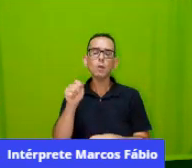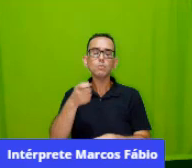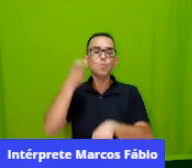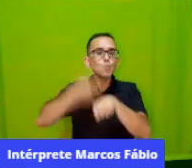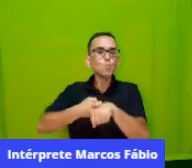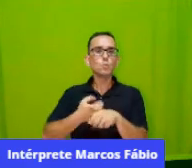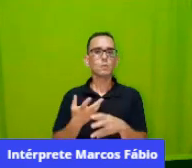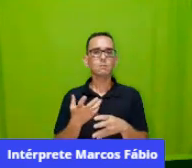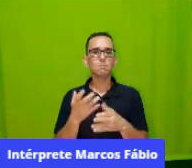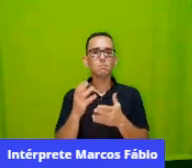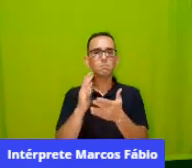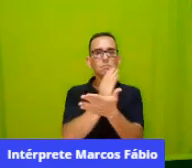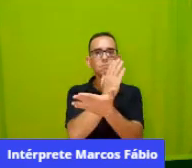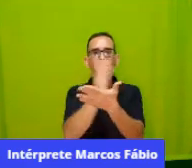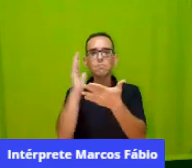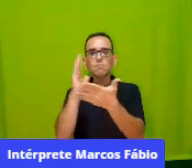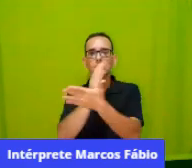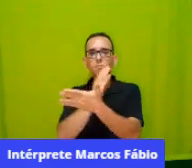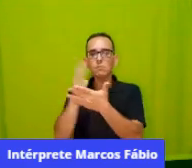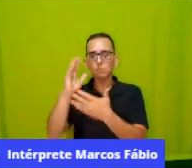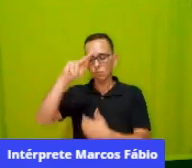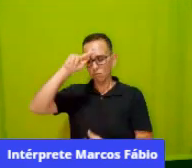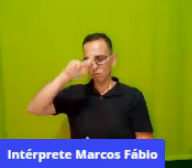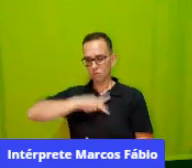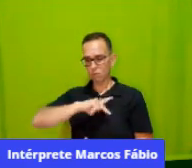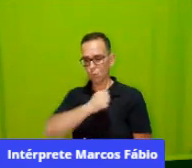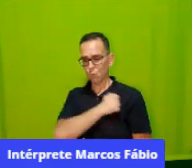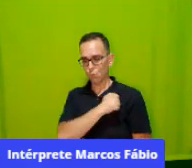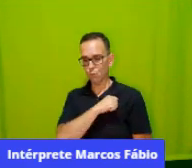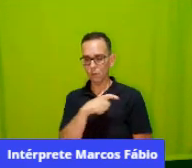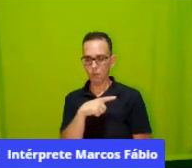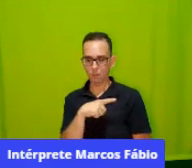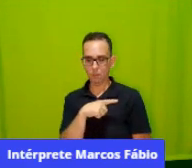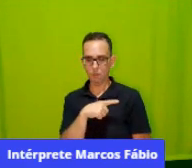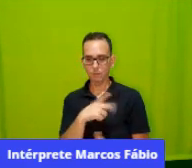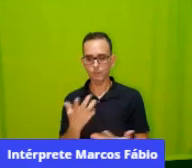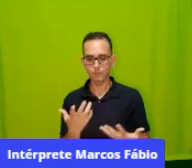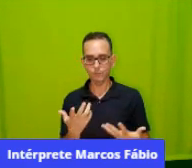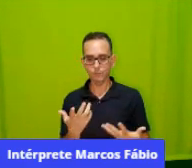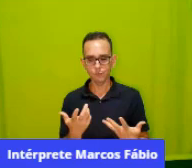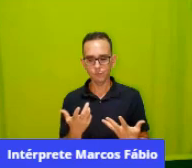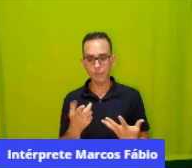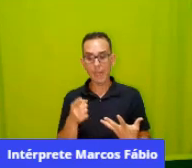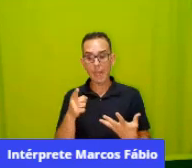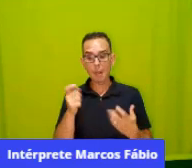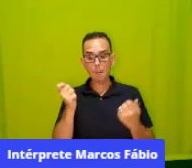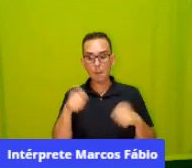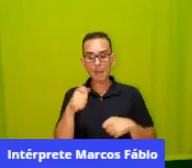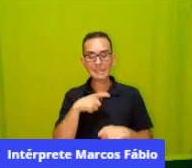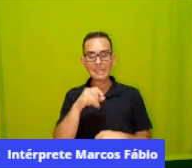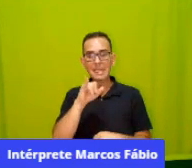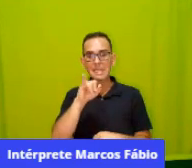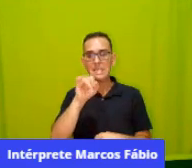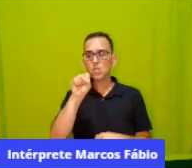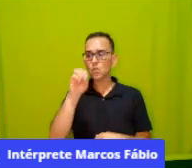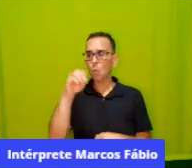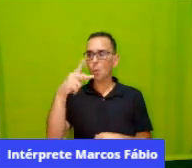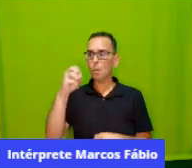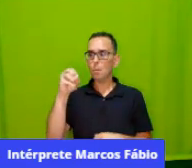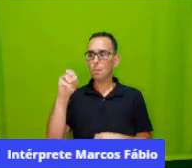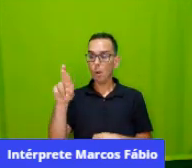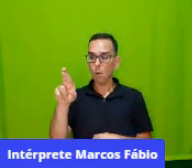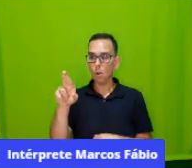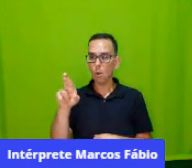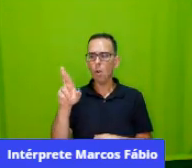né? Mas pode ser uma mais rígida. Então, tudo vai depender do padrão que o aluno tem, né? Esse aqui também pode ser